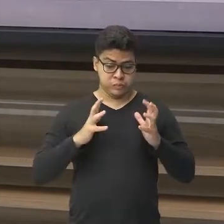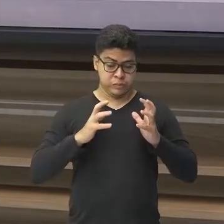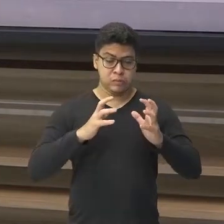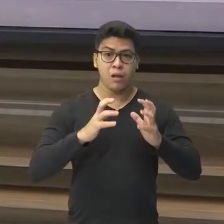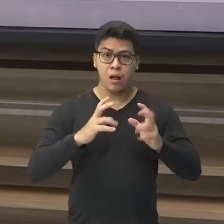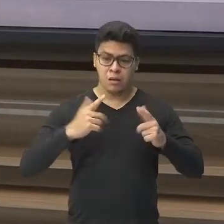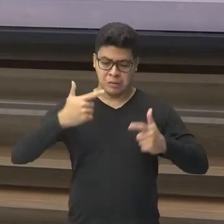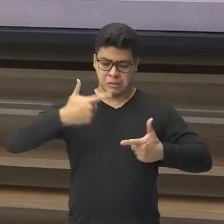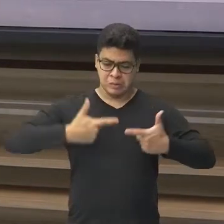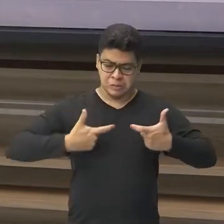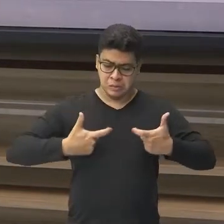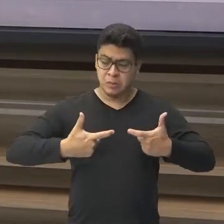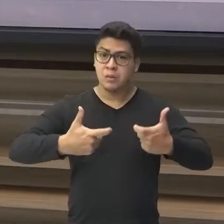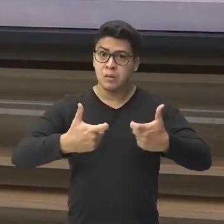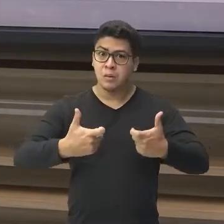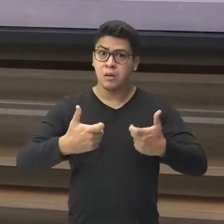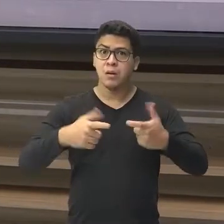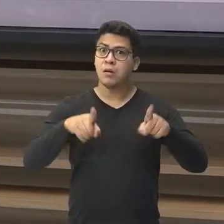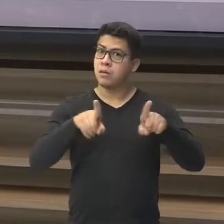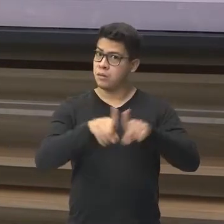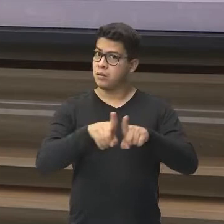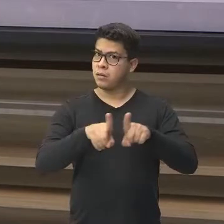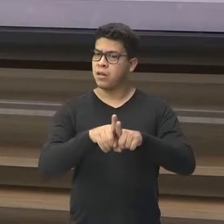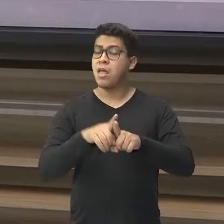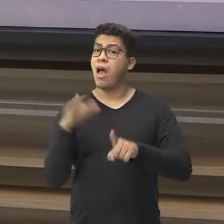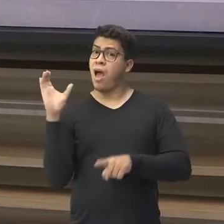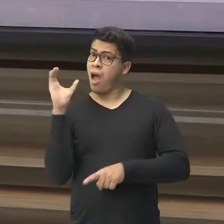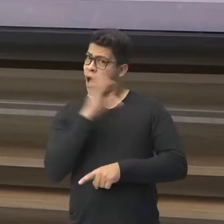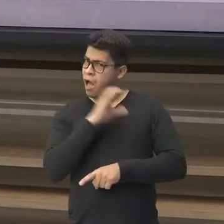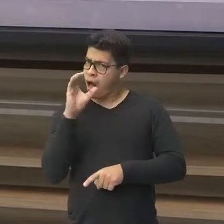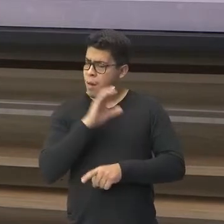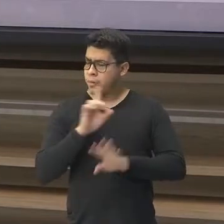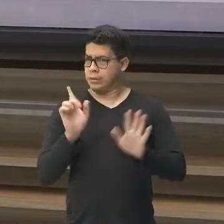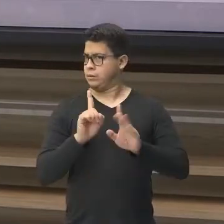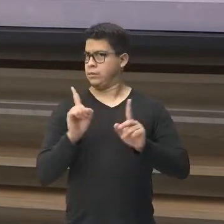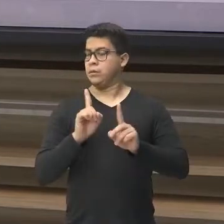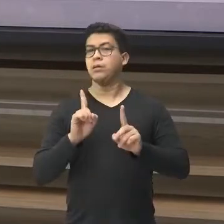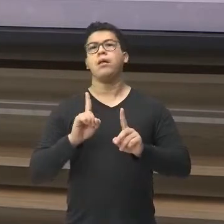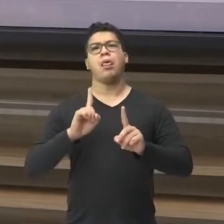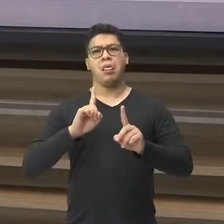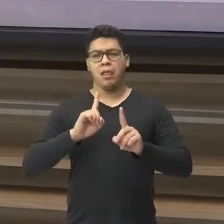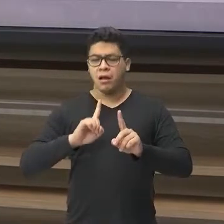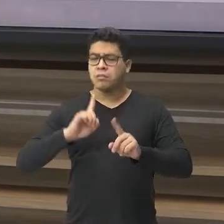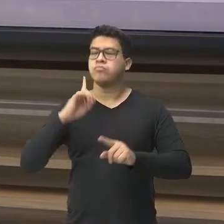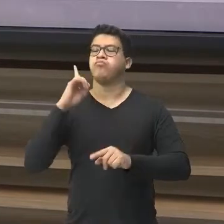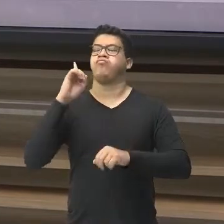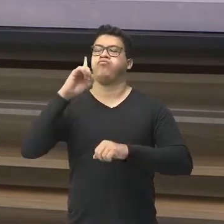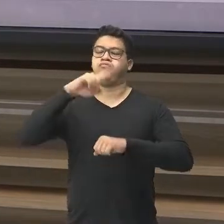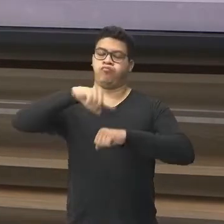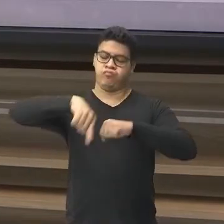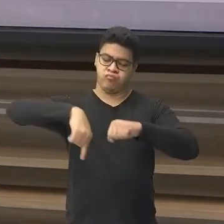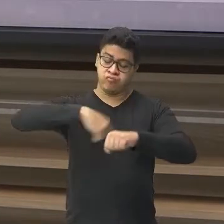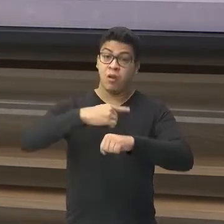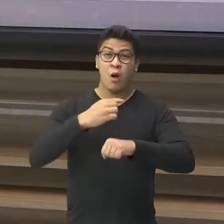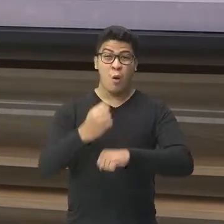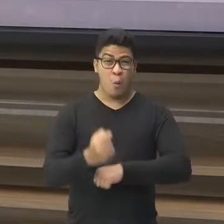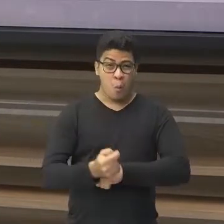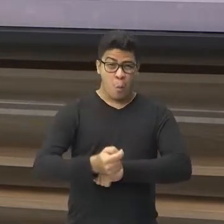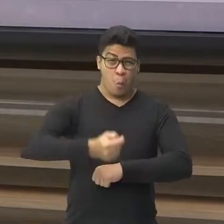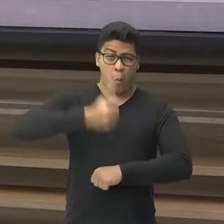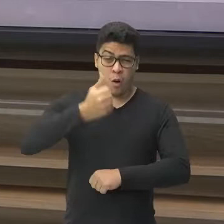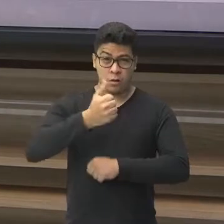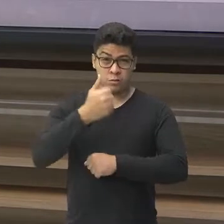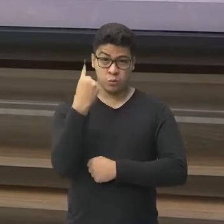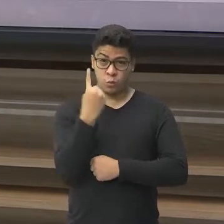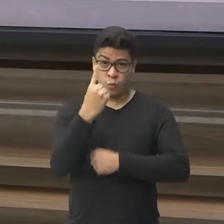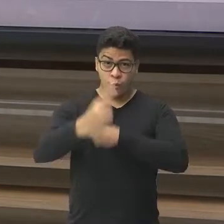nos livros e pareça que ela é rapidinho, ela durou muito tempo, gente, essa batalha, quase um ano. E